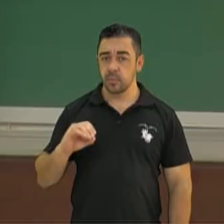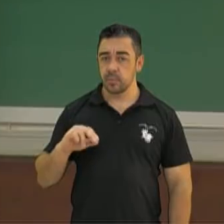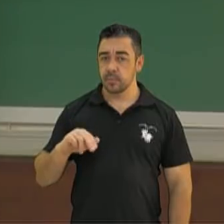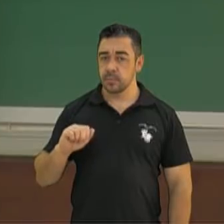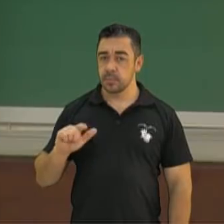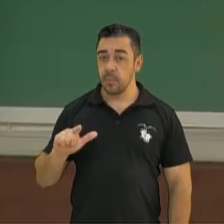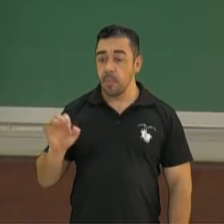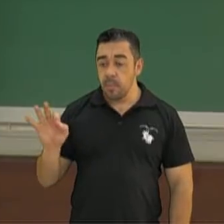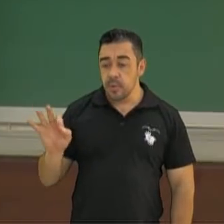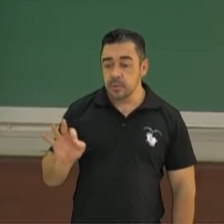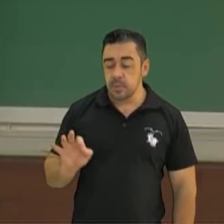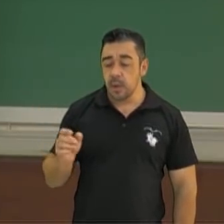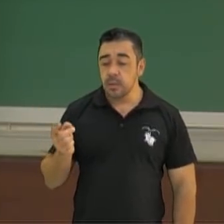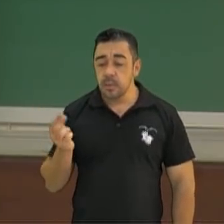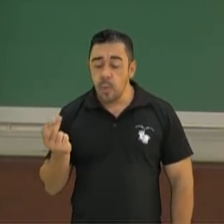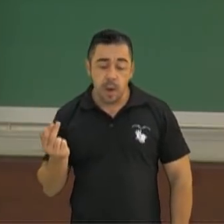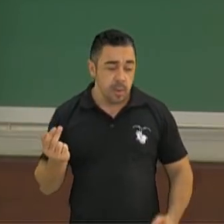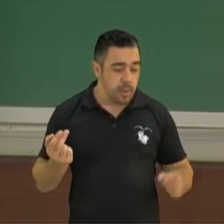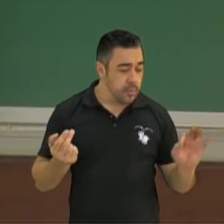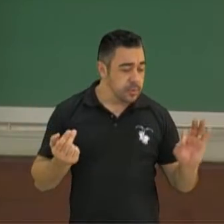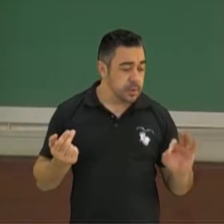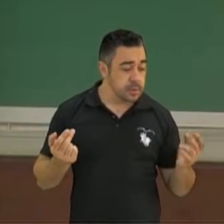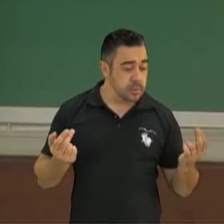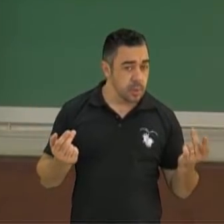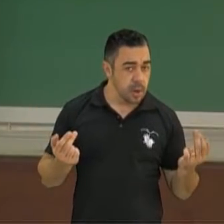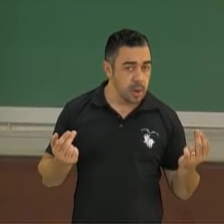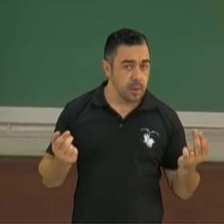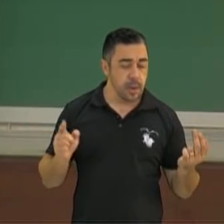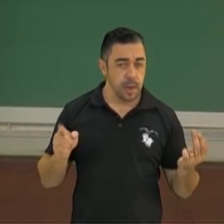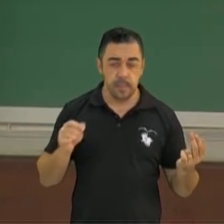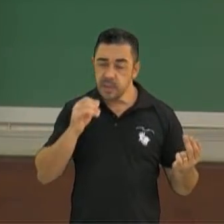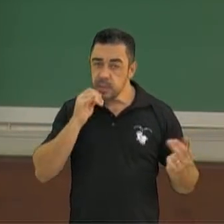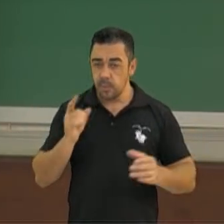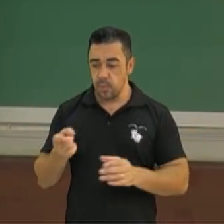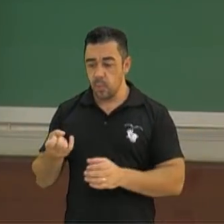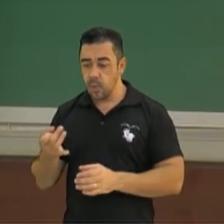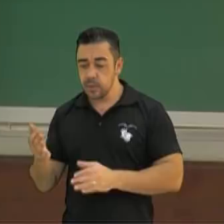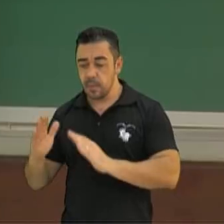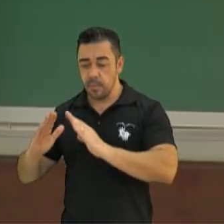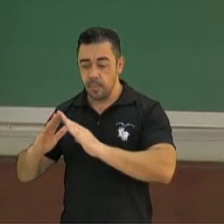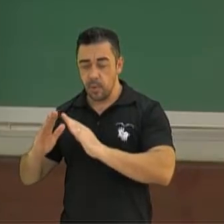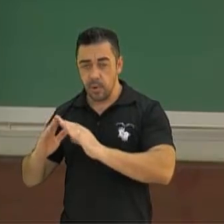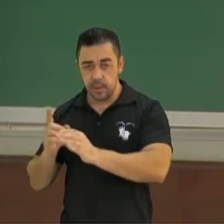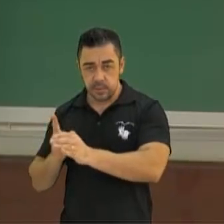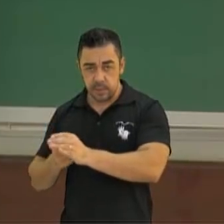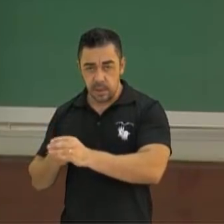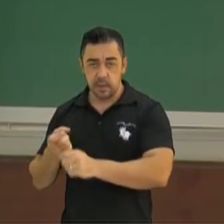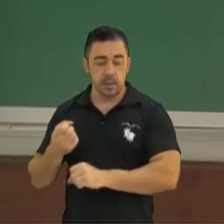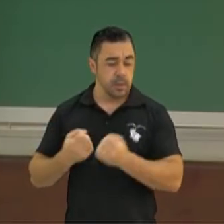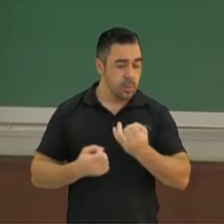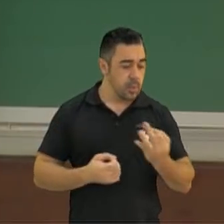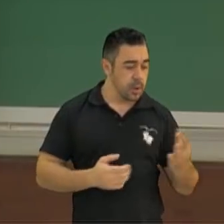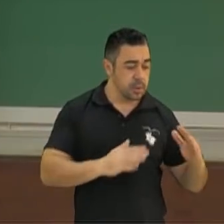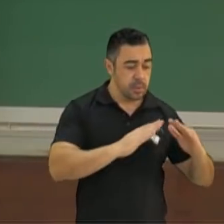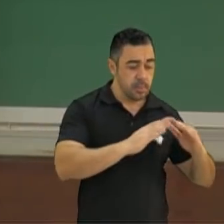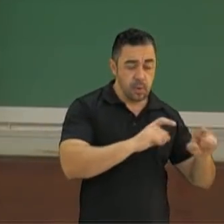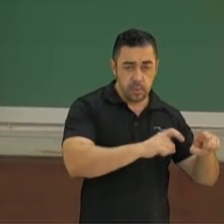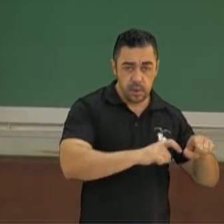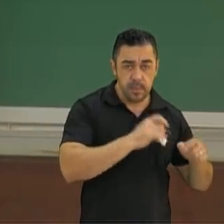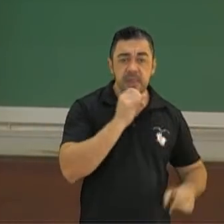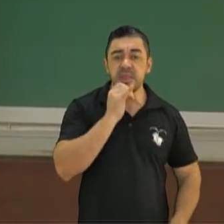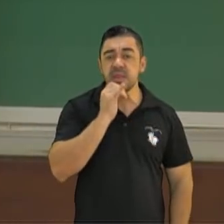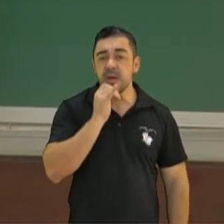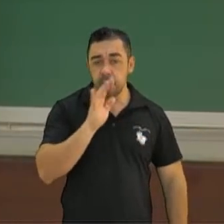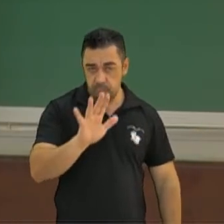no campo e proporcional à quantidade de habitantes que moram na cidade, ok? Por exemplo,